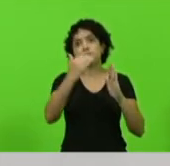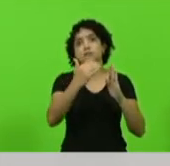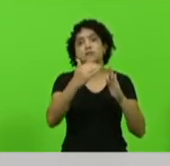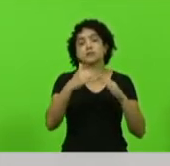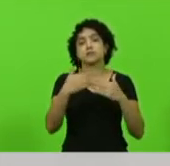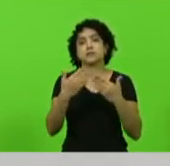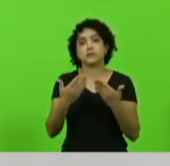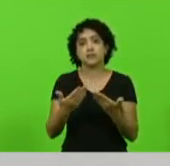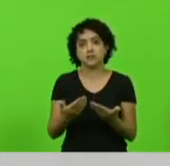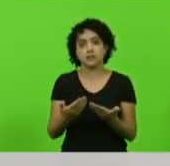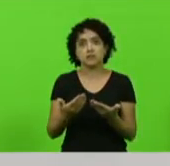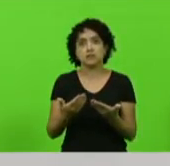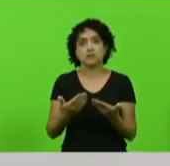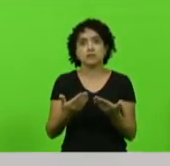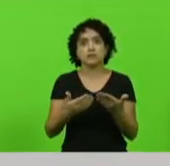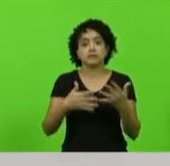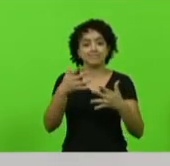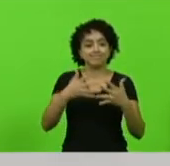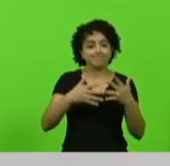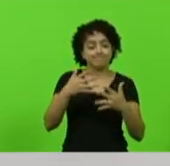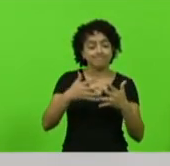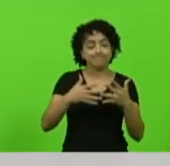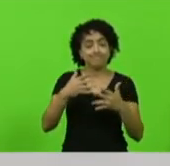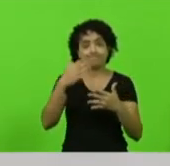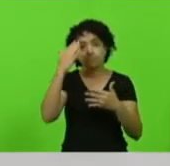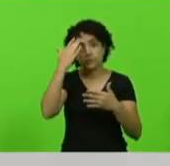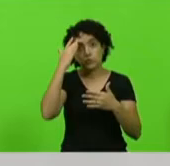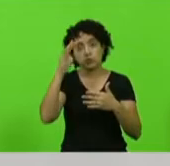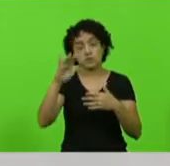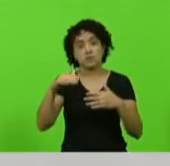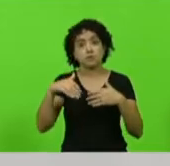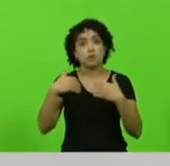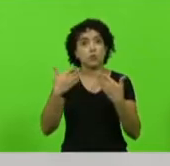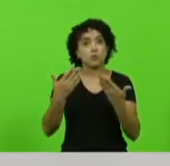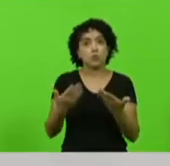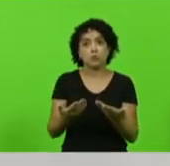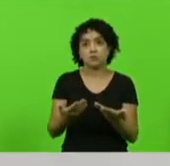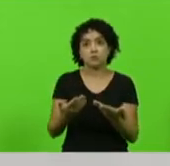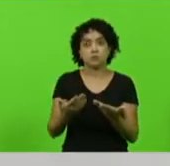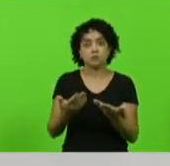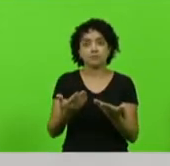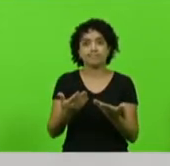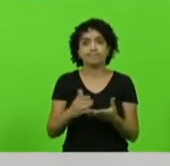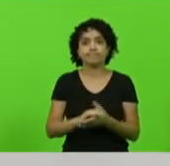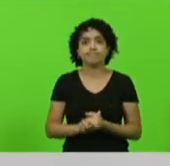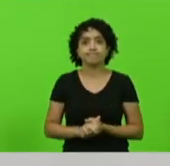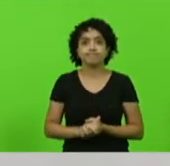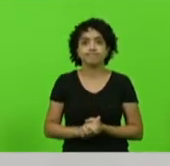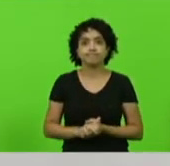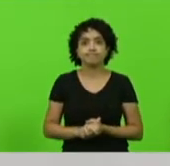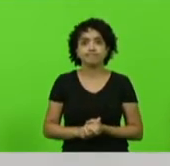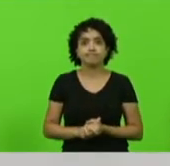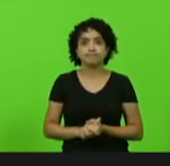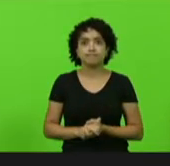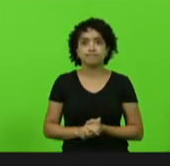desse emaranhado aí, que sabe lá Deus quem colocou para cima da humanidade. Muito